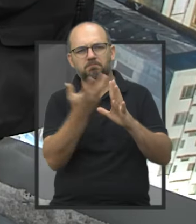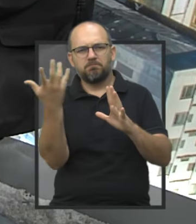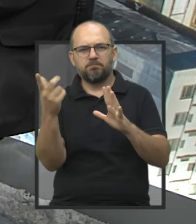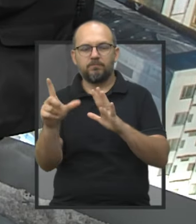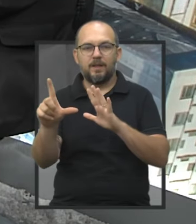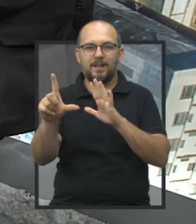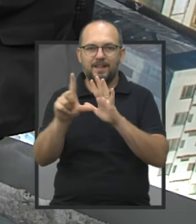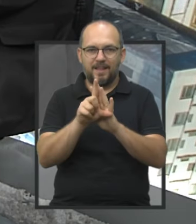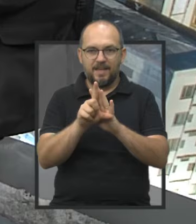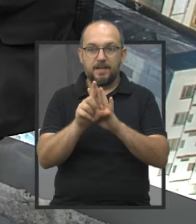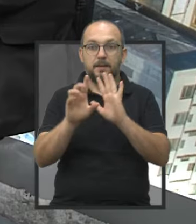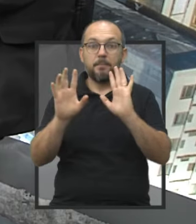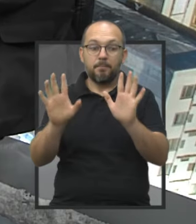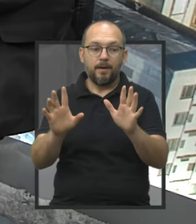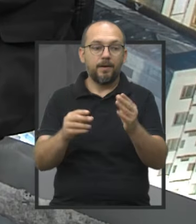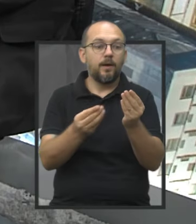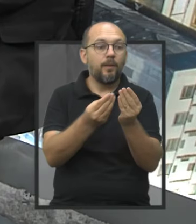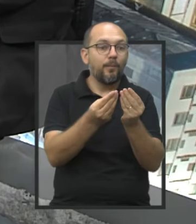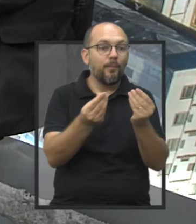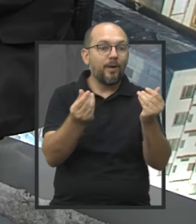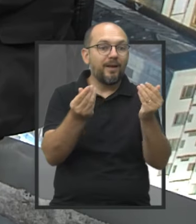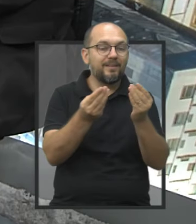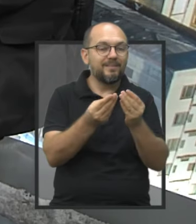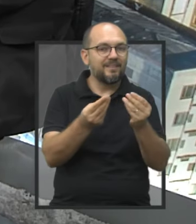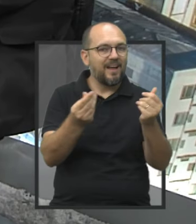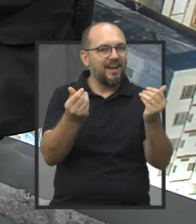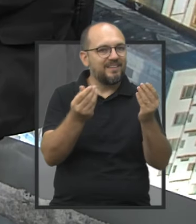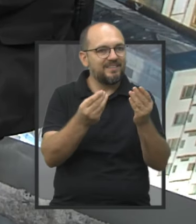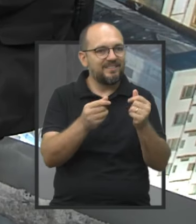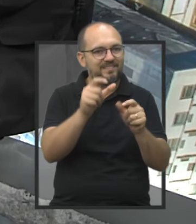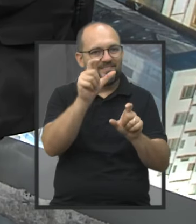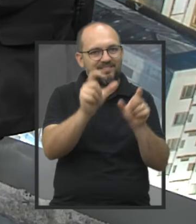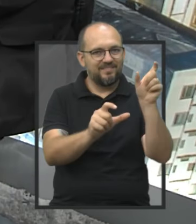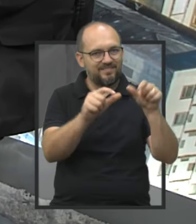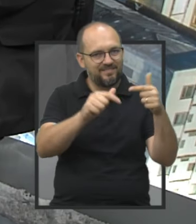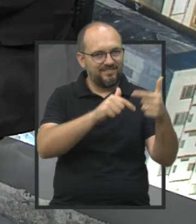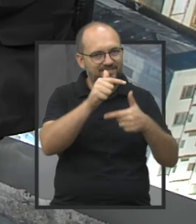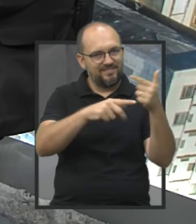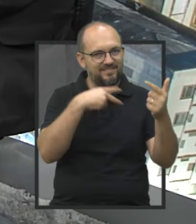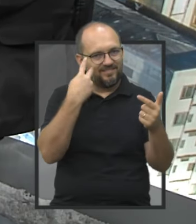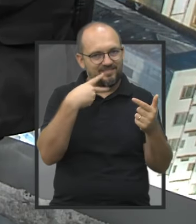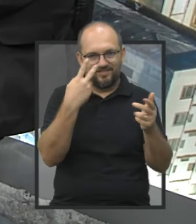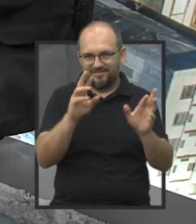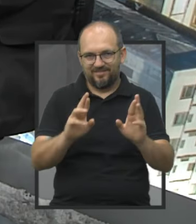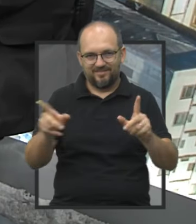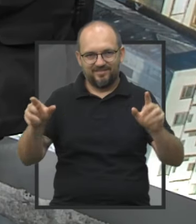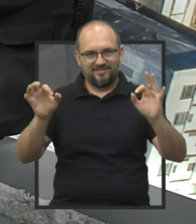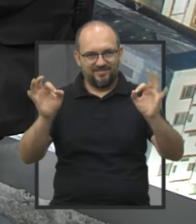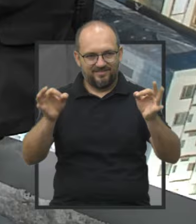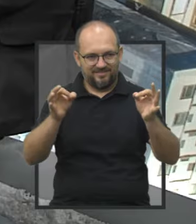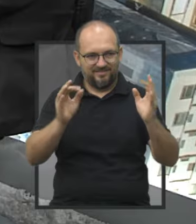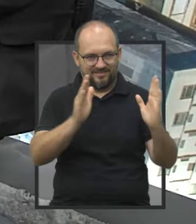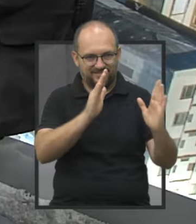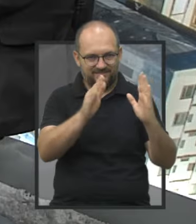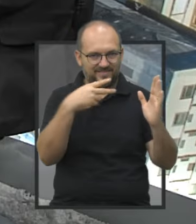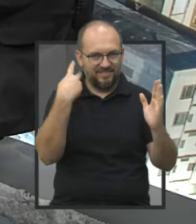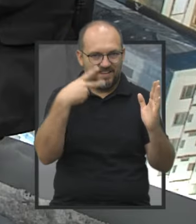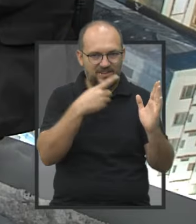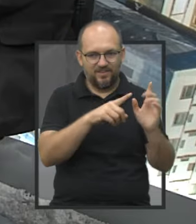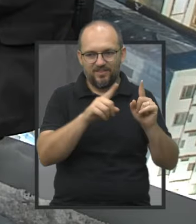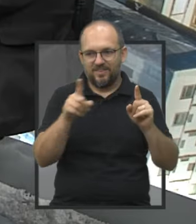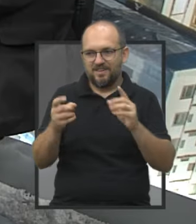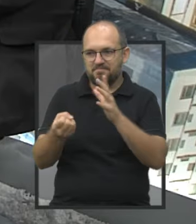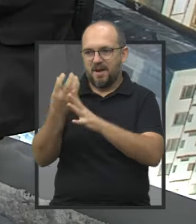não corresponder à qualidade do trabalho do parlamentar enquanto parlamentar. E isso muitas vezes é meio